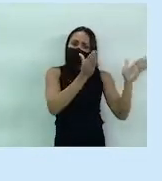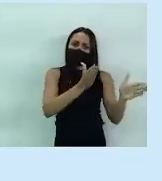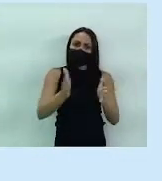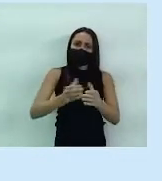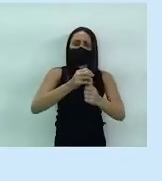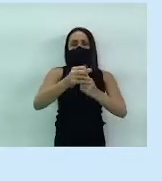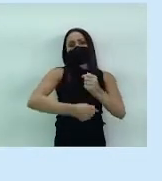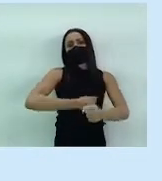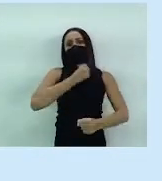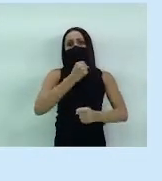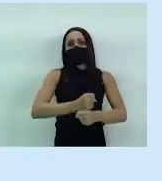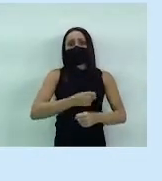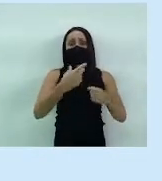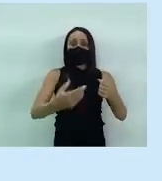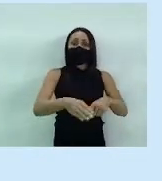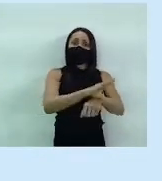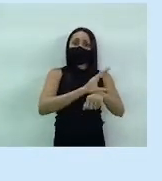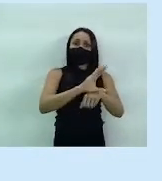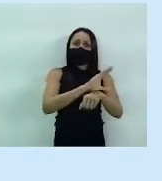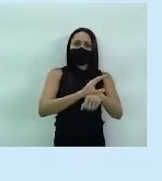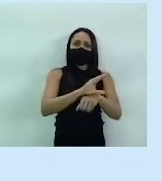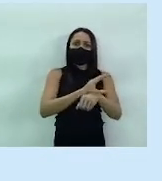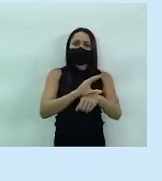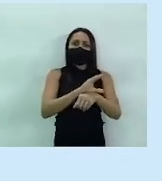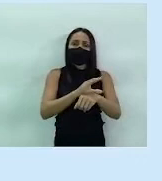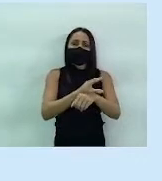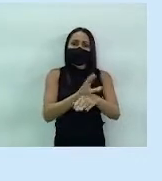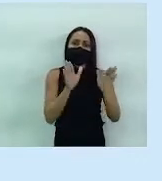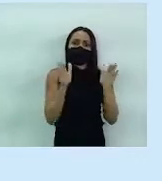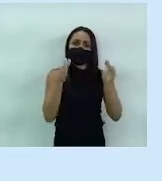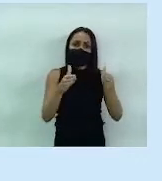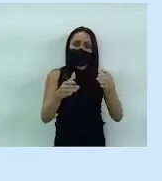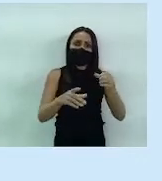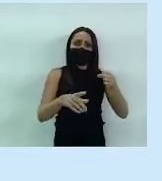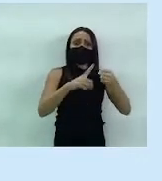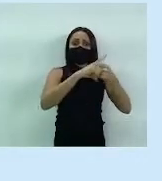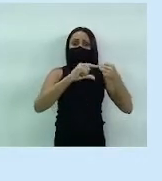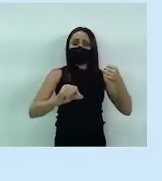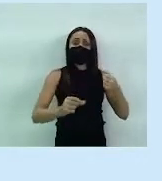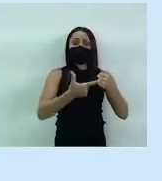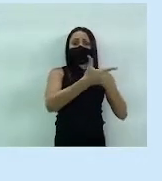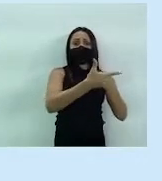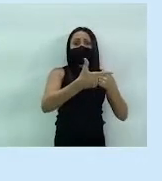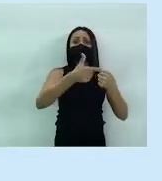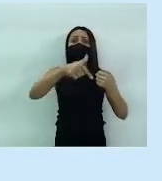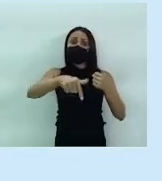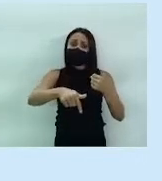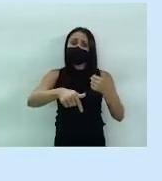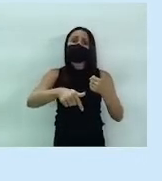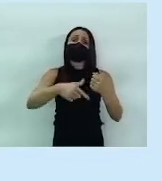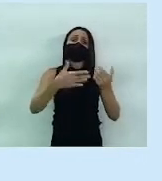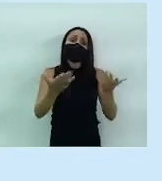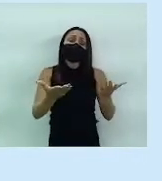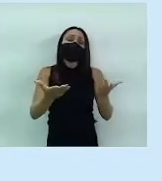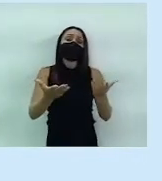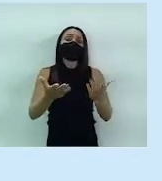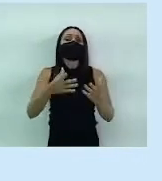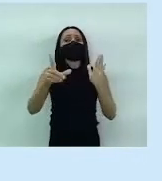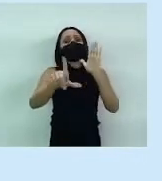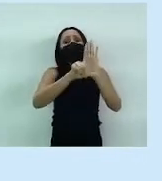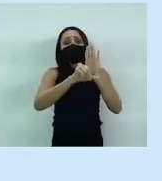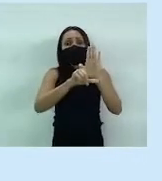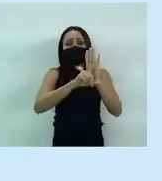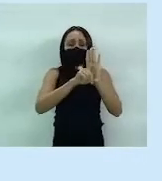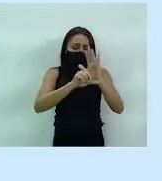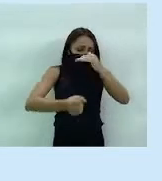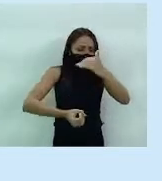anos. Então, a Constituição ela já demarca em seu artigo 227 o Estatuto, que é uma lei que